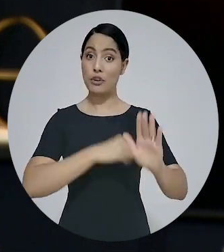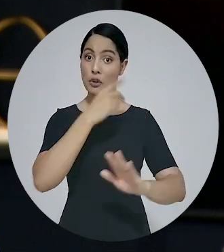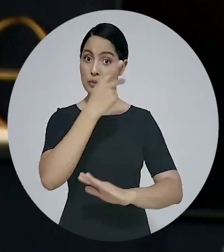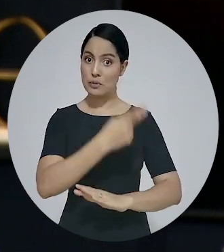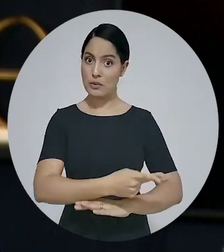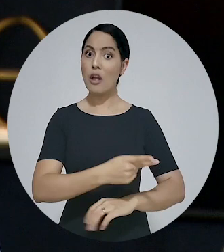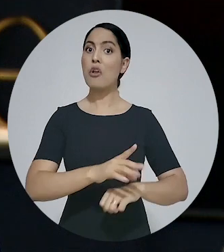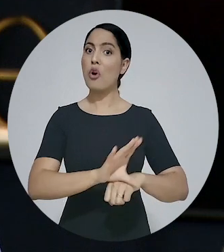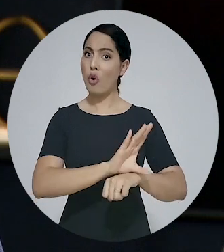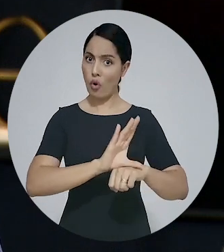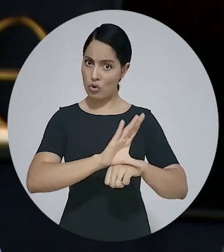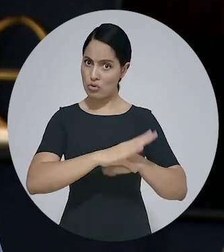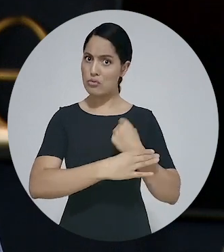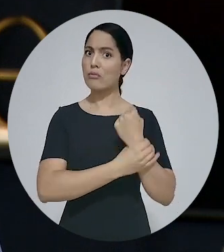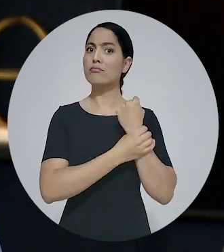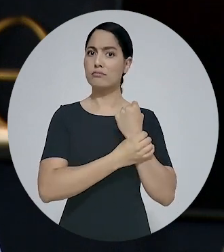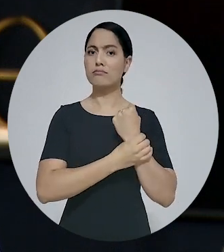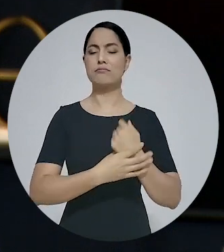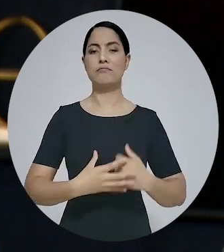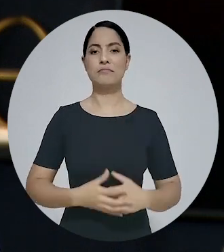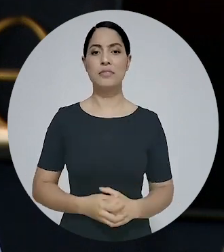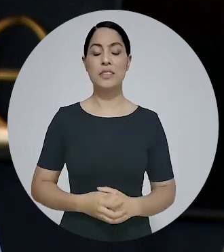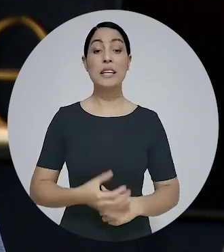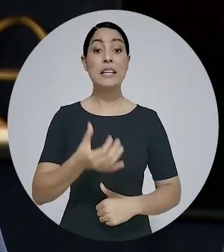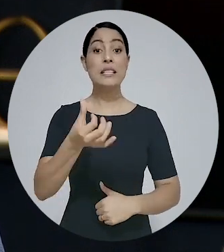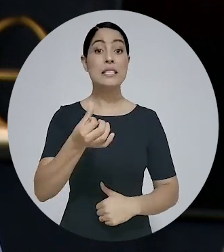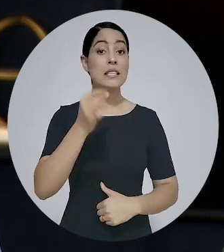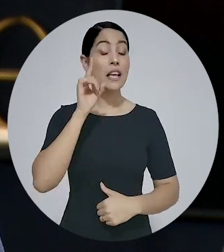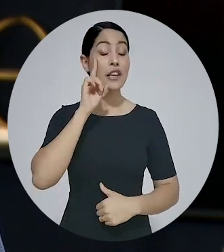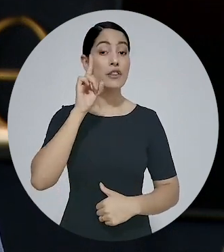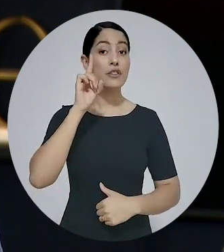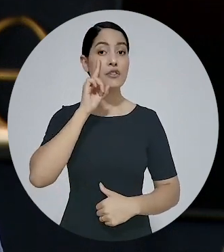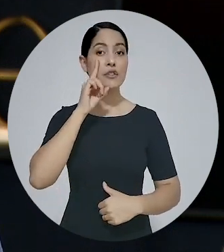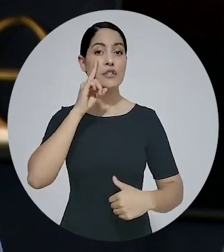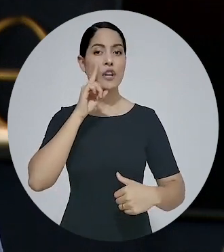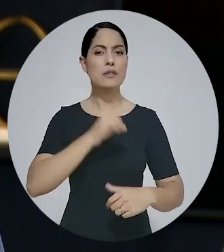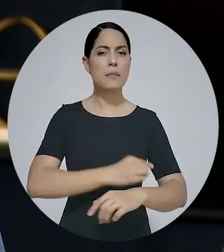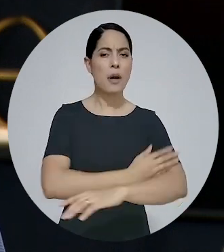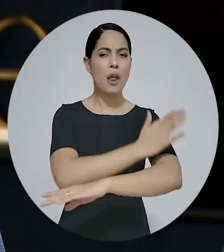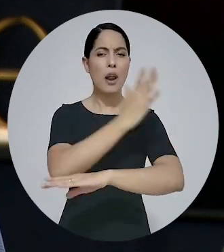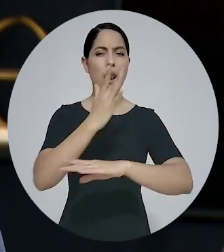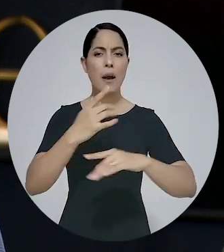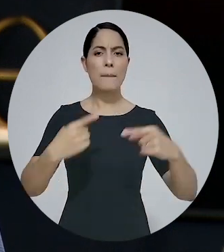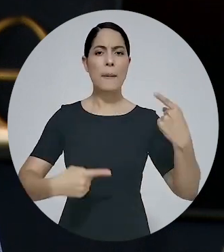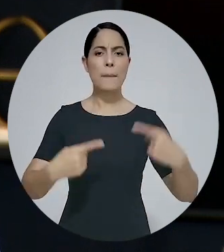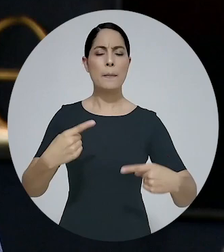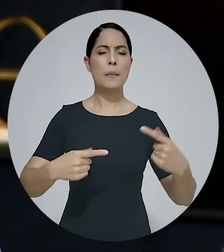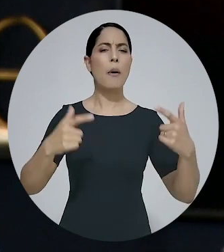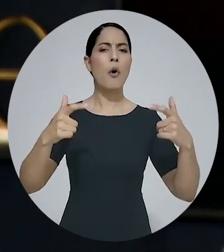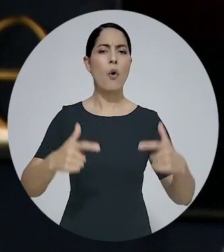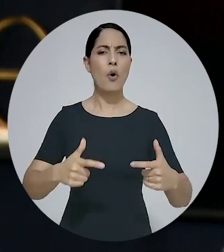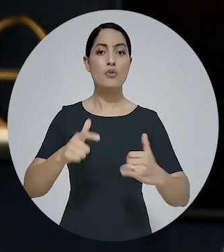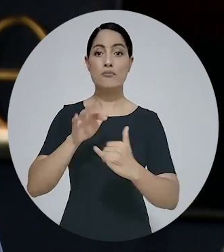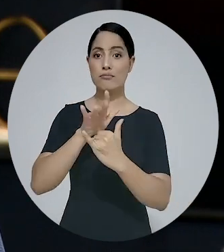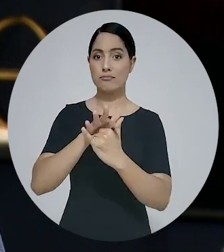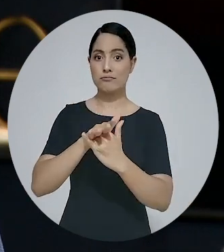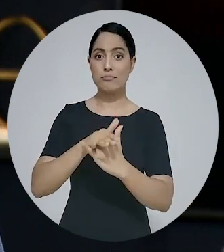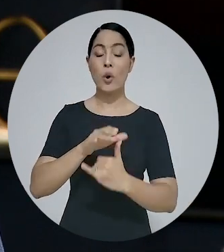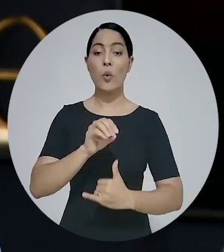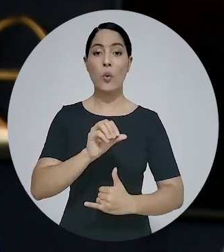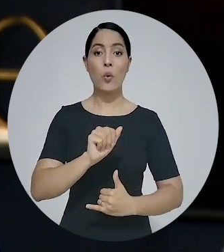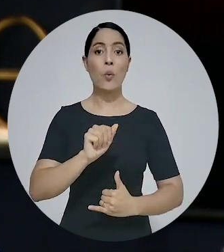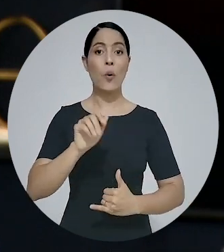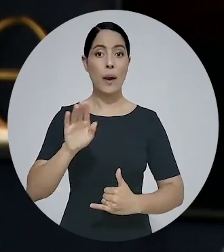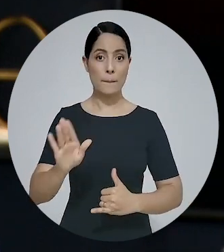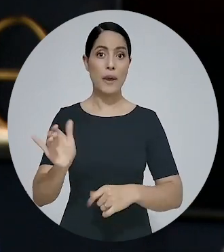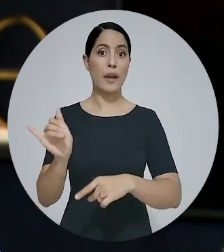indígenas na Constituição Federal. Foram 6 dias de debate, com transmissão pelo canal oficial da OAB no YouTube.